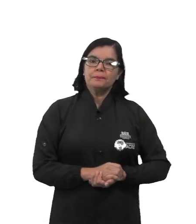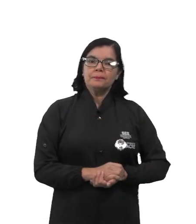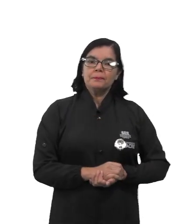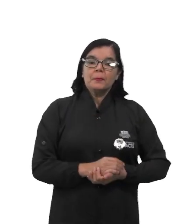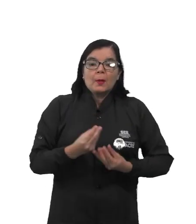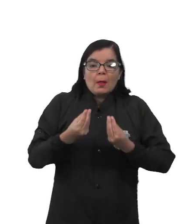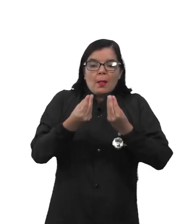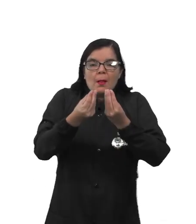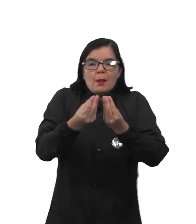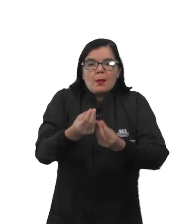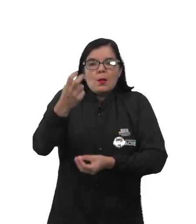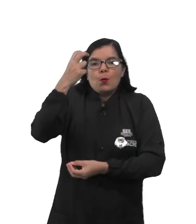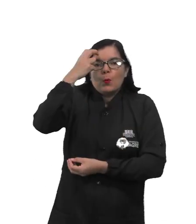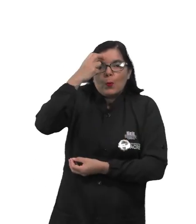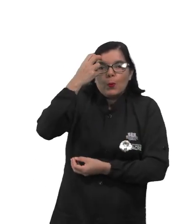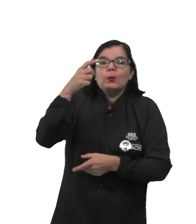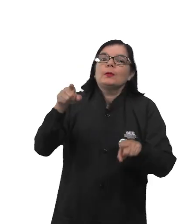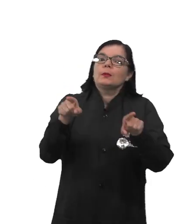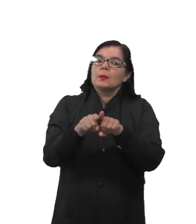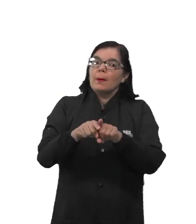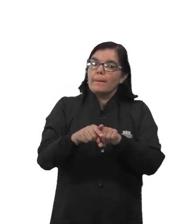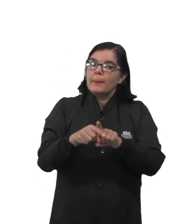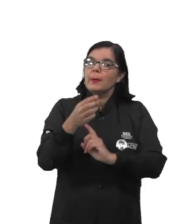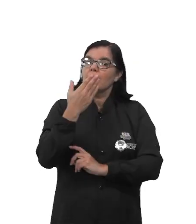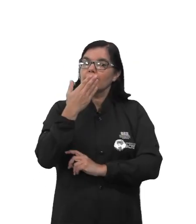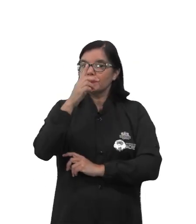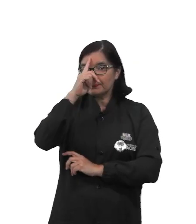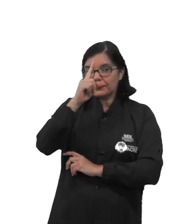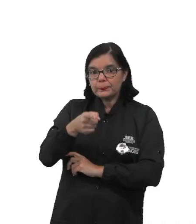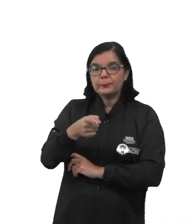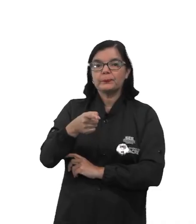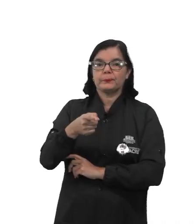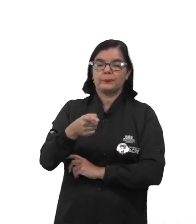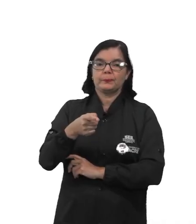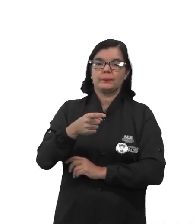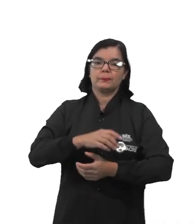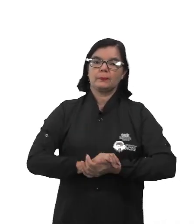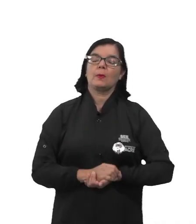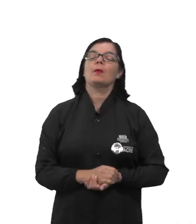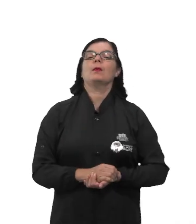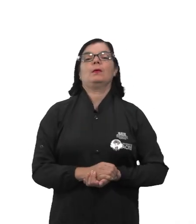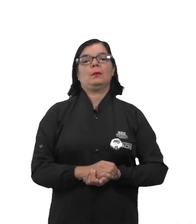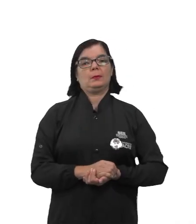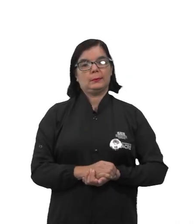Lhes dê grandeza. Também está dando uma ordem.